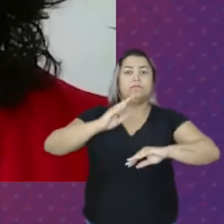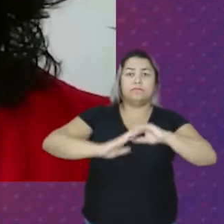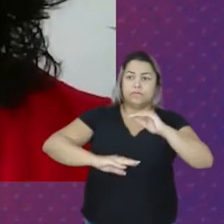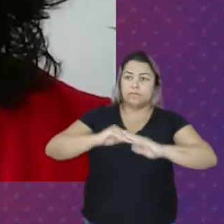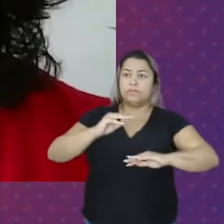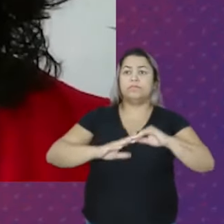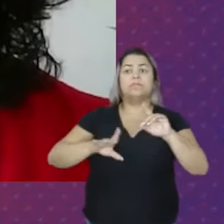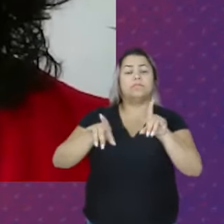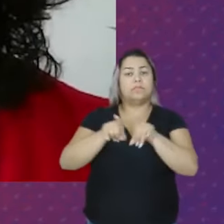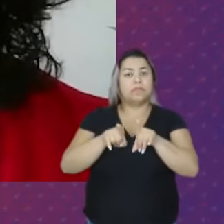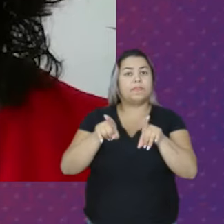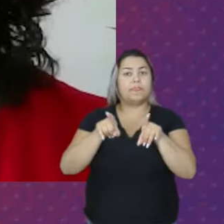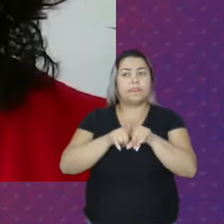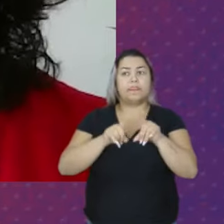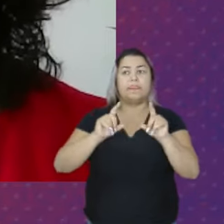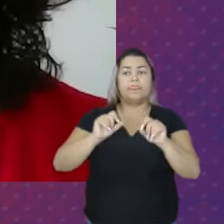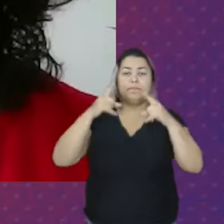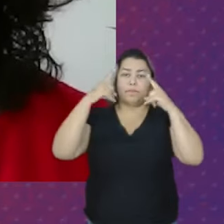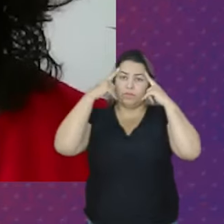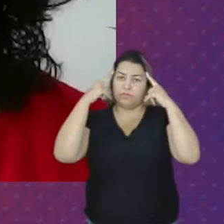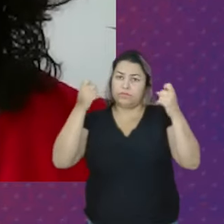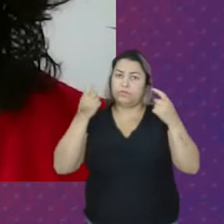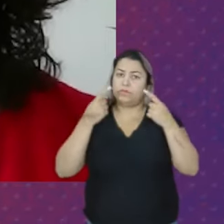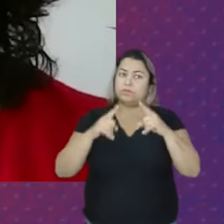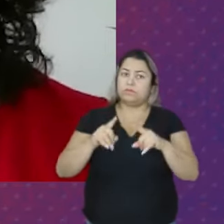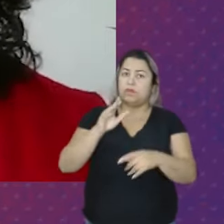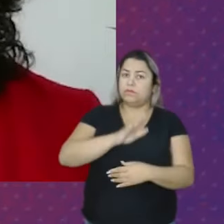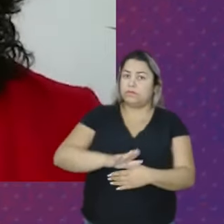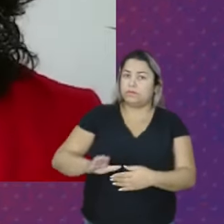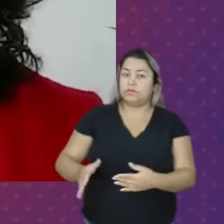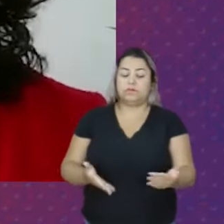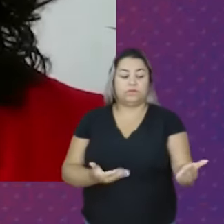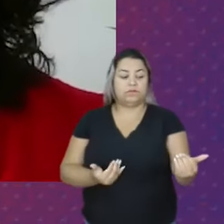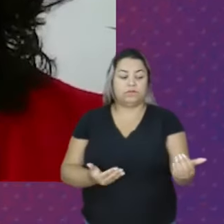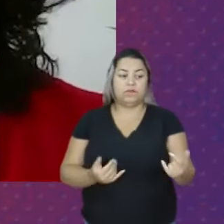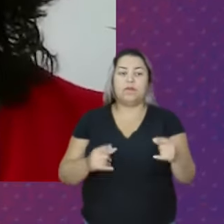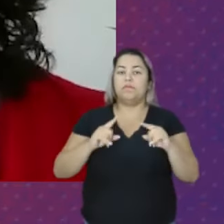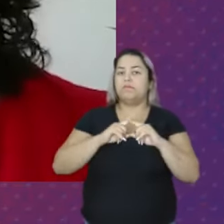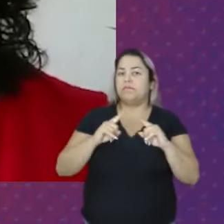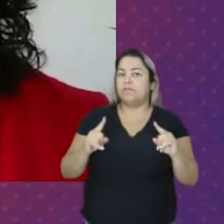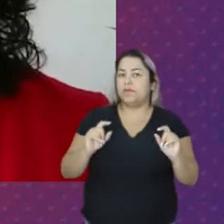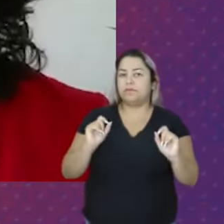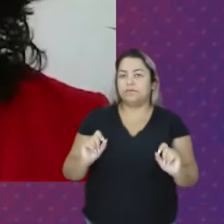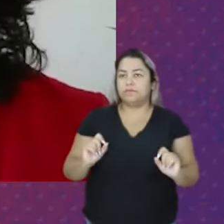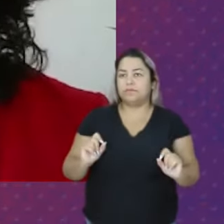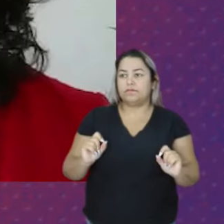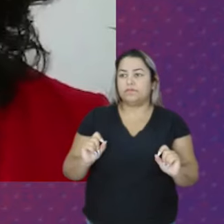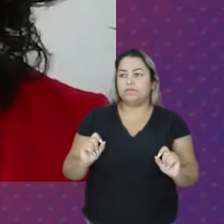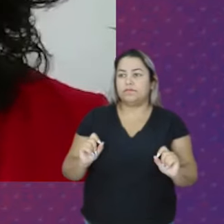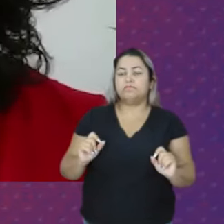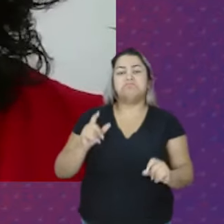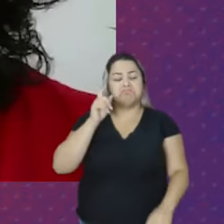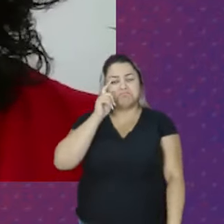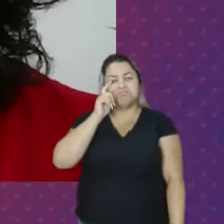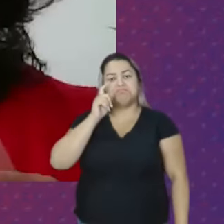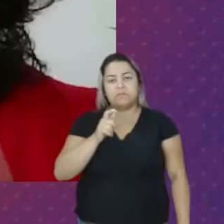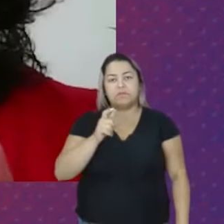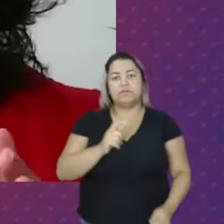situações de violência contra a criança ou adolescente. Mas olha só que